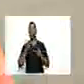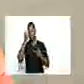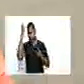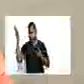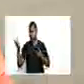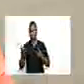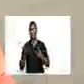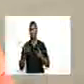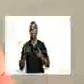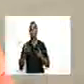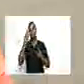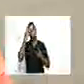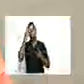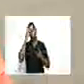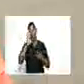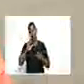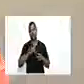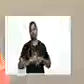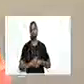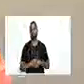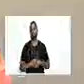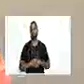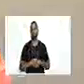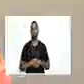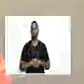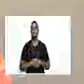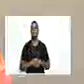lembar o nome dele mas vai saber que eu falei dele